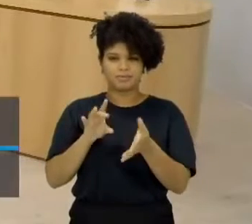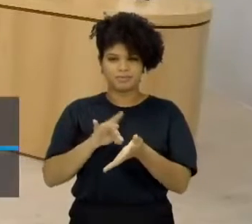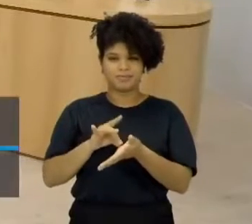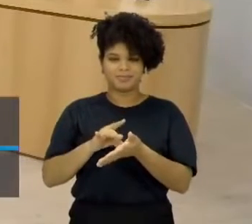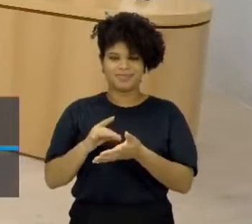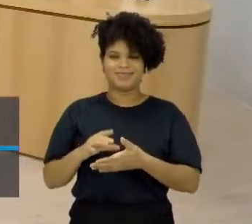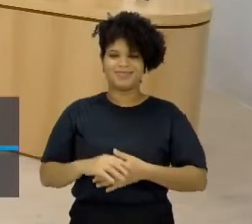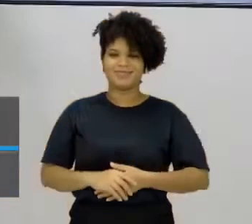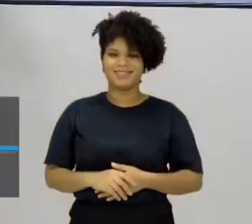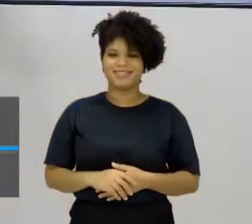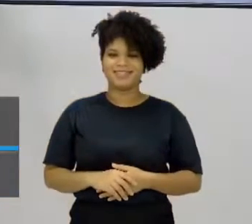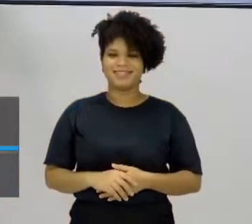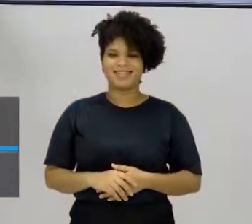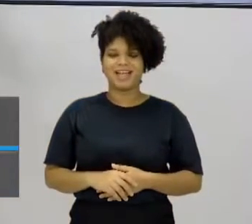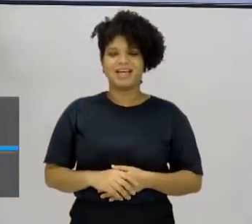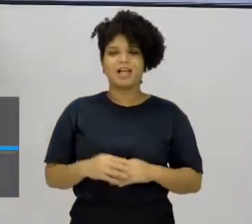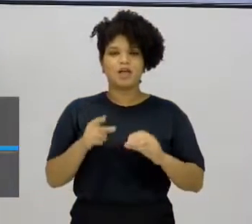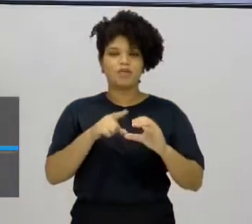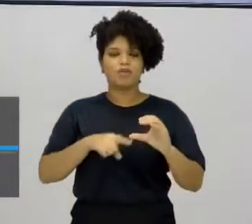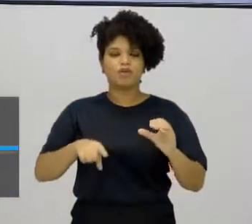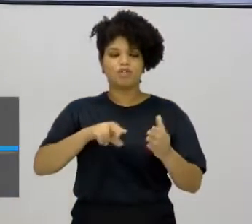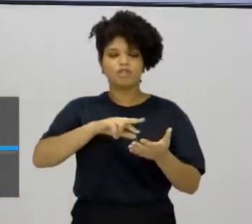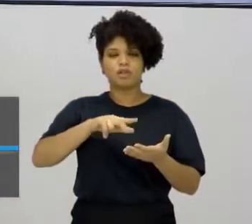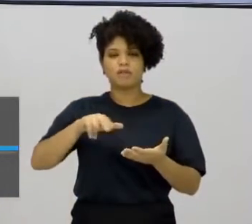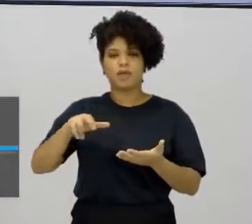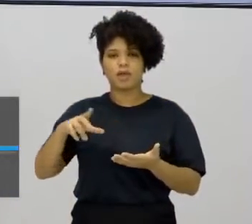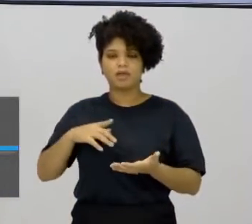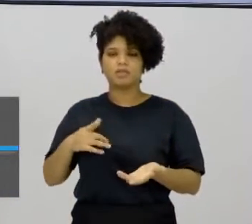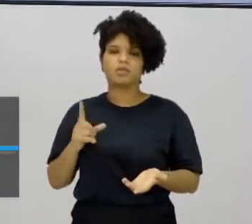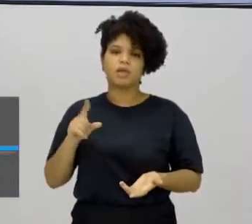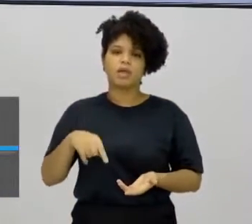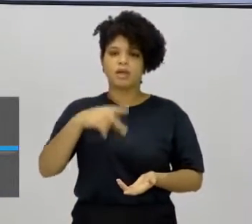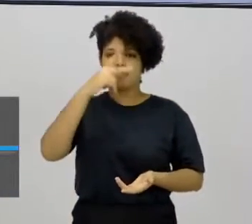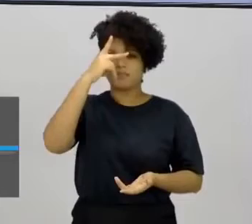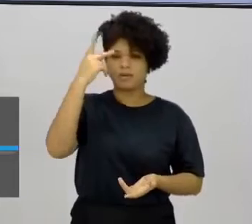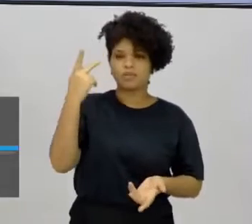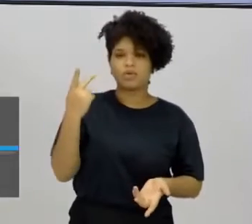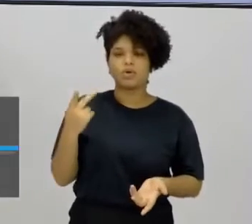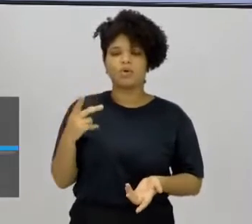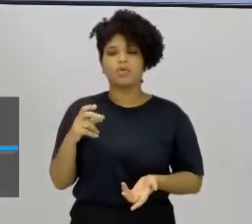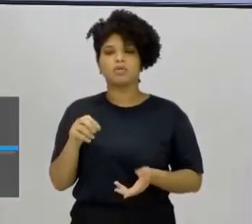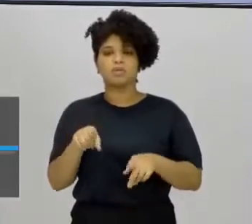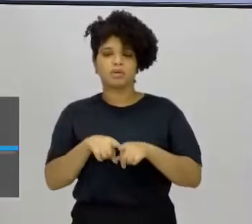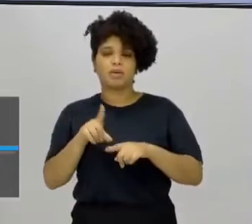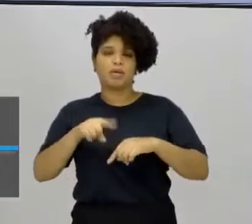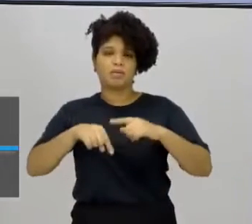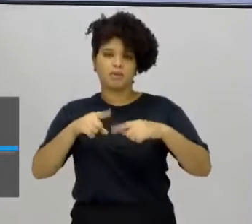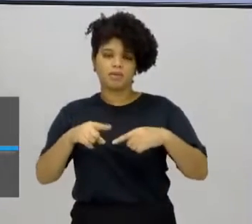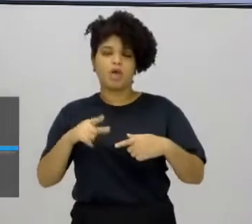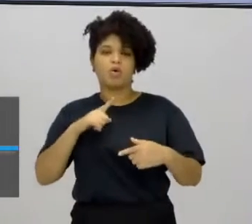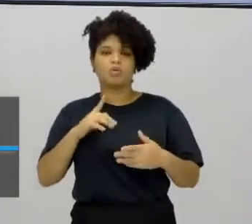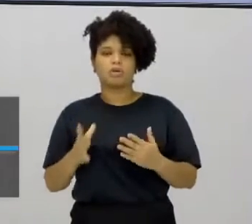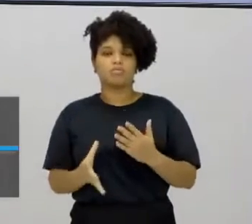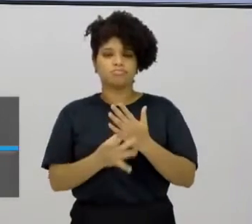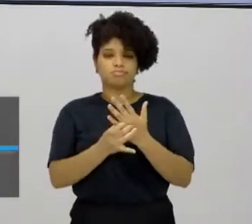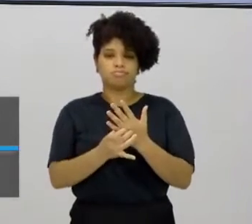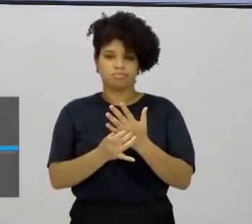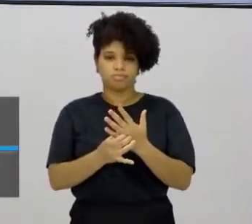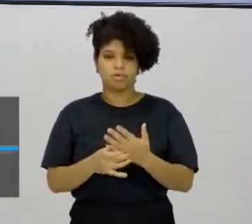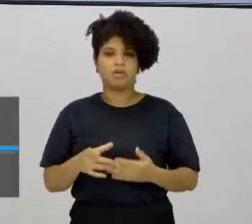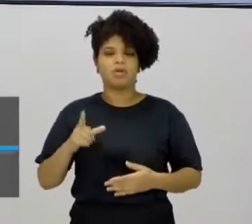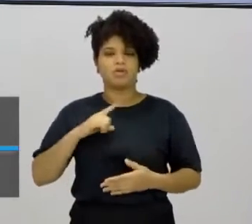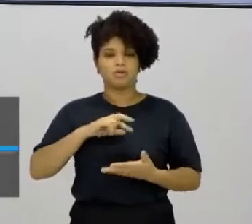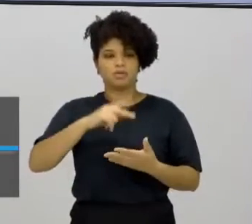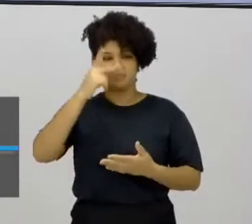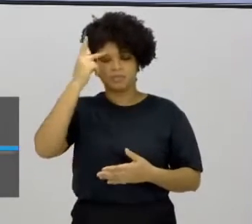Obrigadão. Os fluxos são os fluxos materiais e imateriais que foram citados. Os materiais são aqueles, né, palpáveis, né, mercadorias, né, as